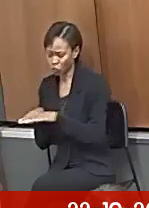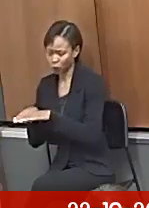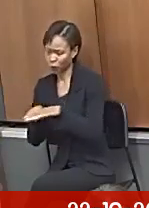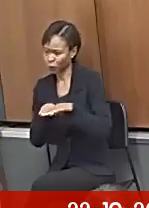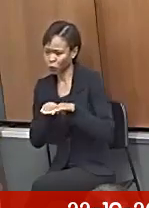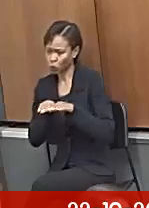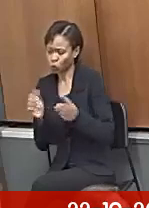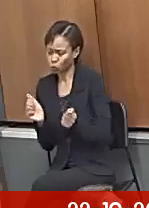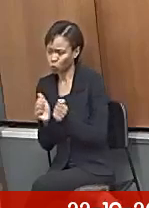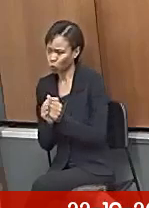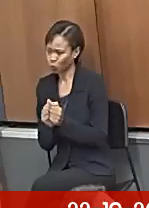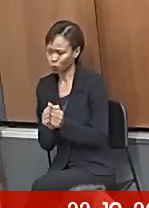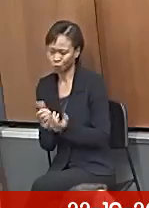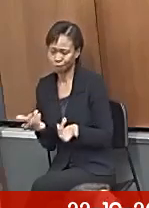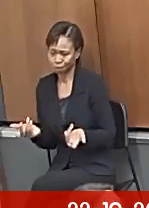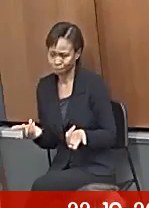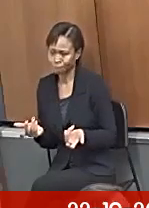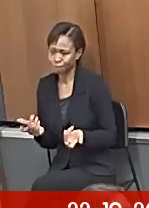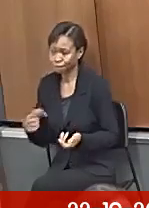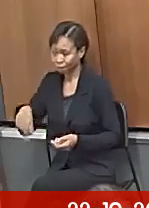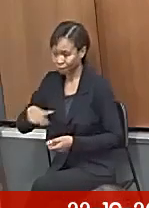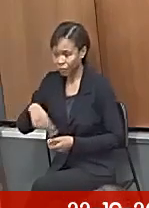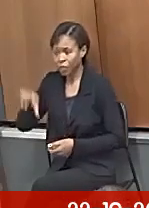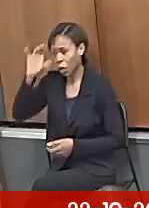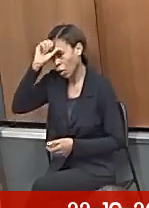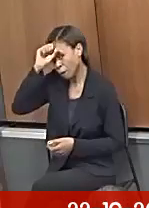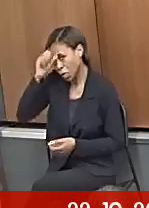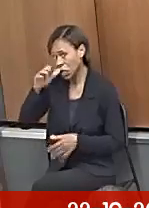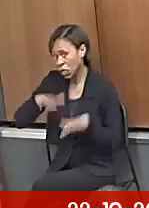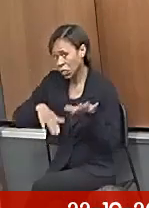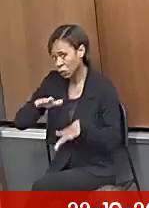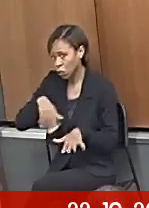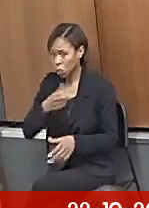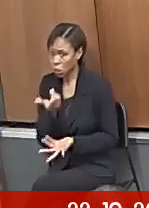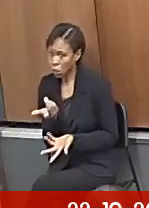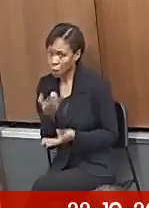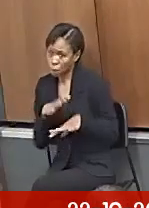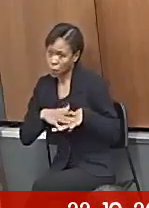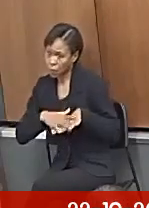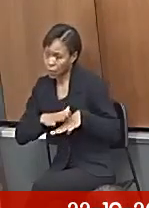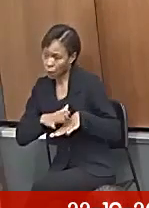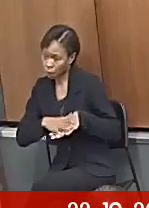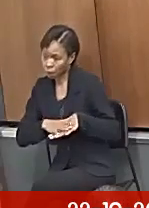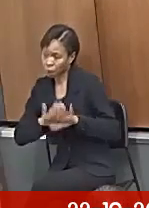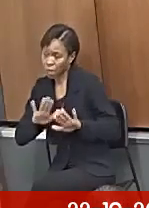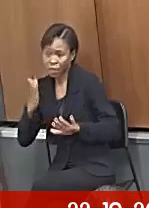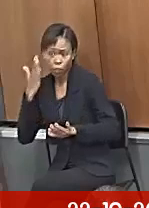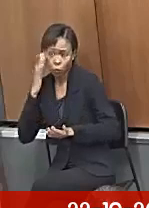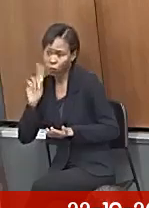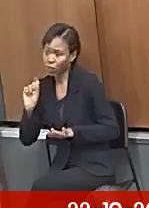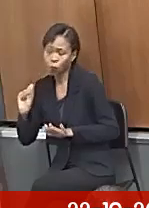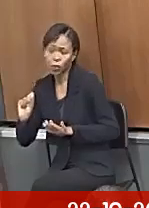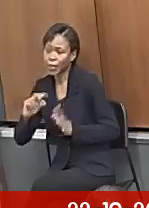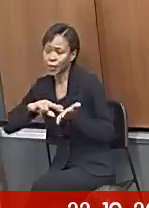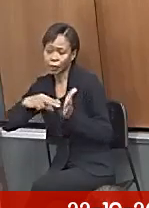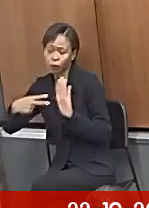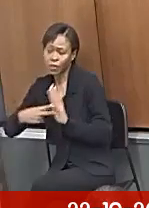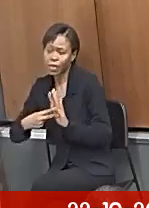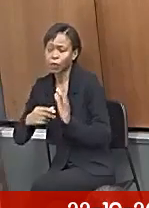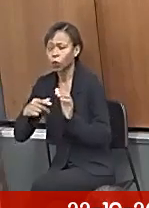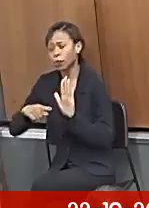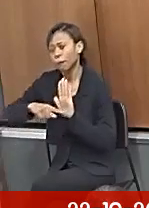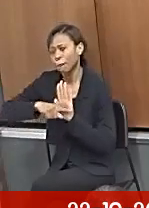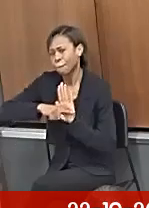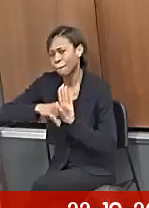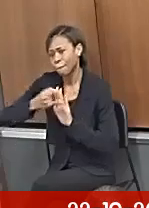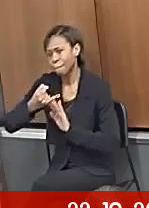convívio comum. É provável que eles aprendam as operações matemáticas sem compreender o significado real do que é subtrair